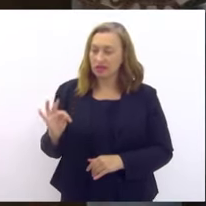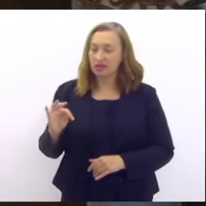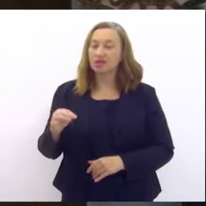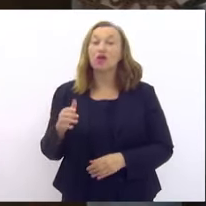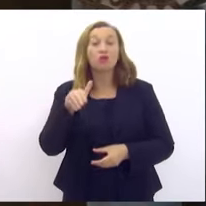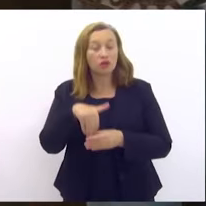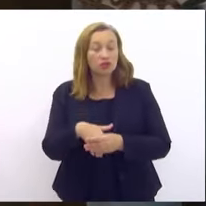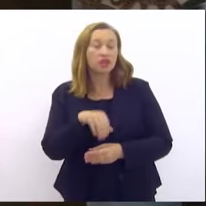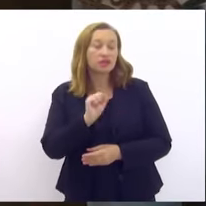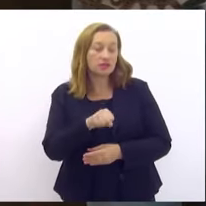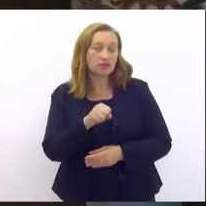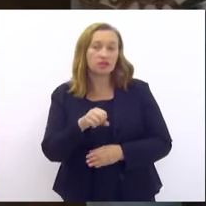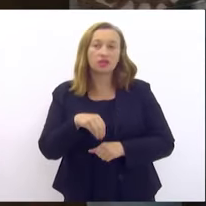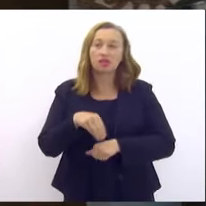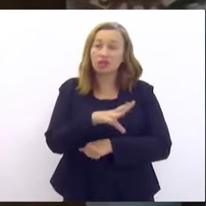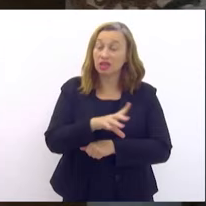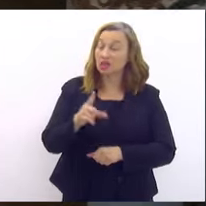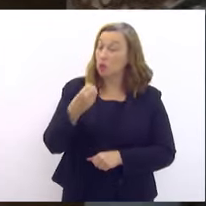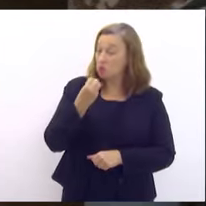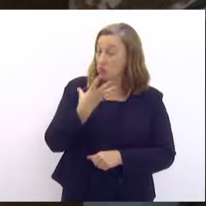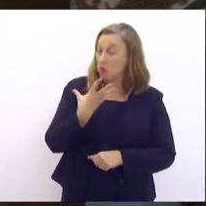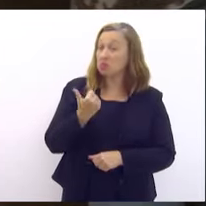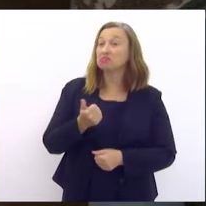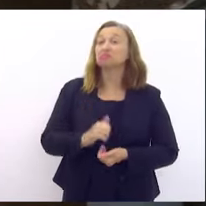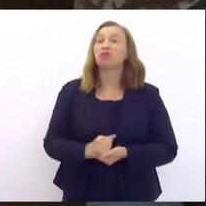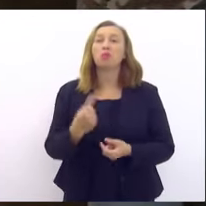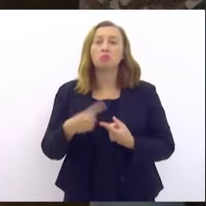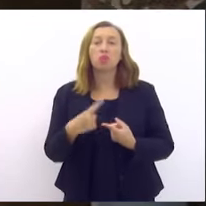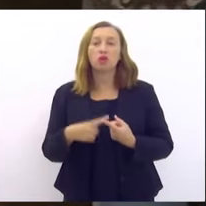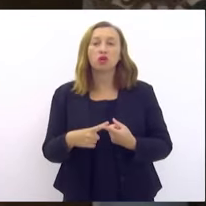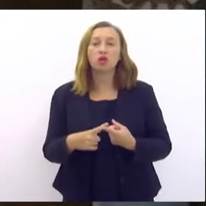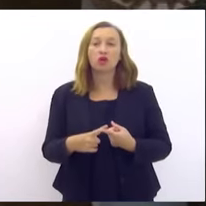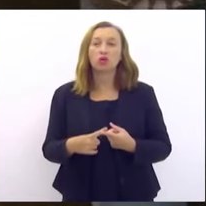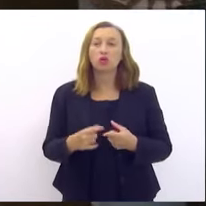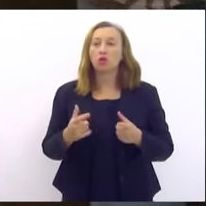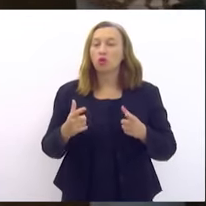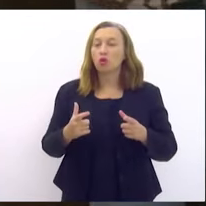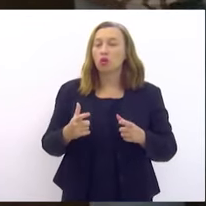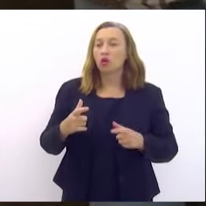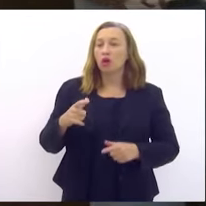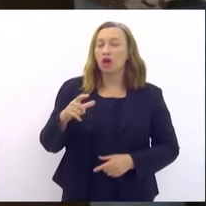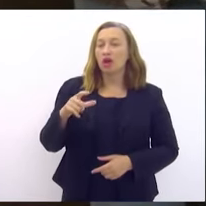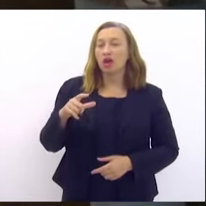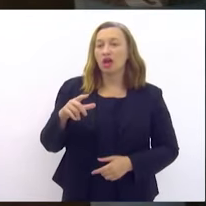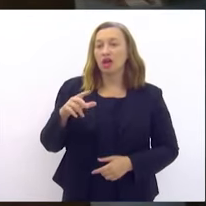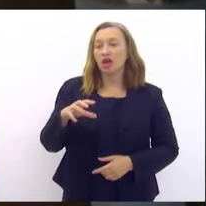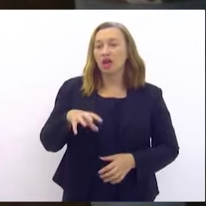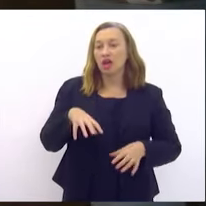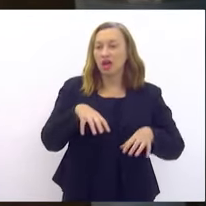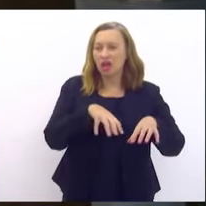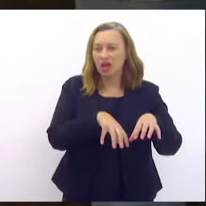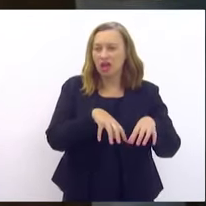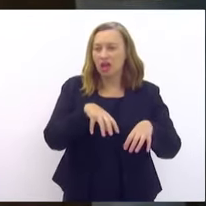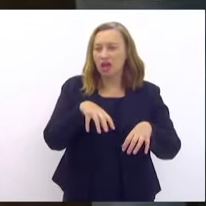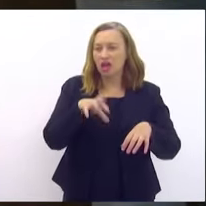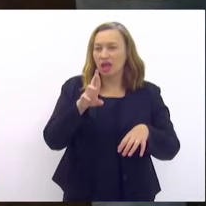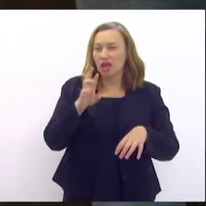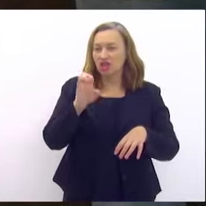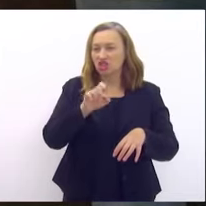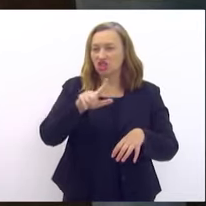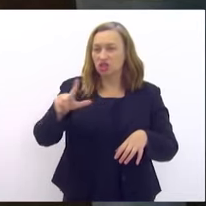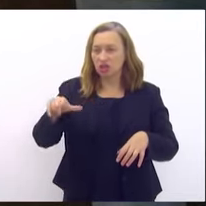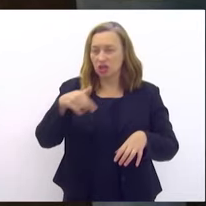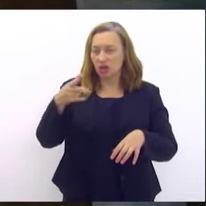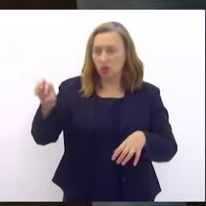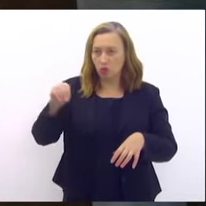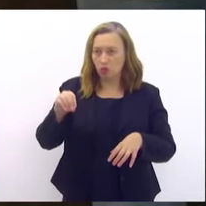a essa sua indicação acho muito boa até porque a região norte é uma região que tem nós temos recebido muitas denúncias de